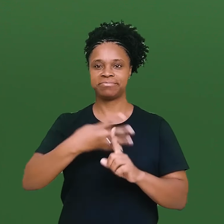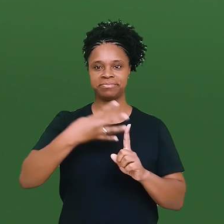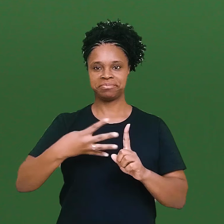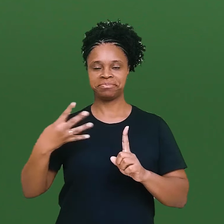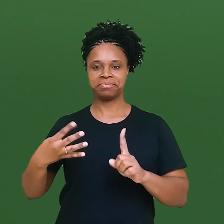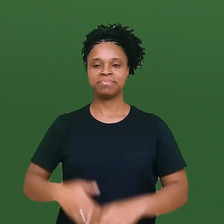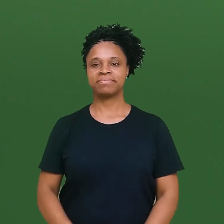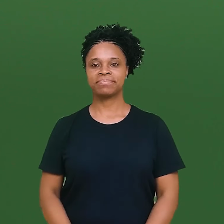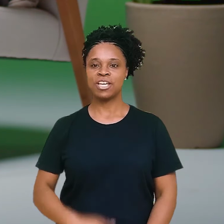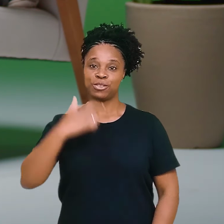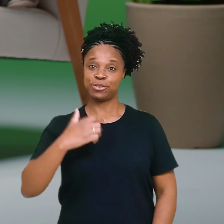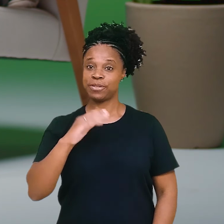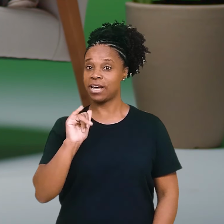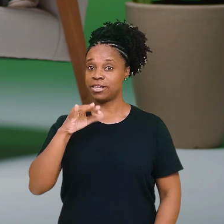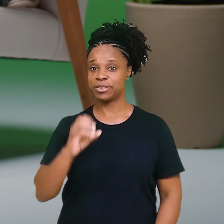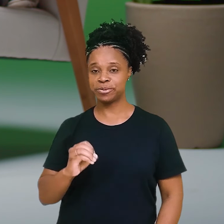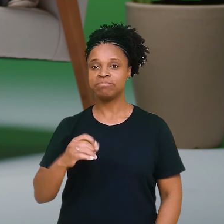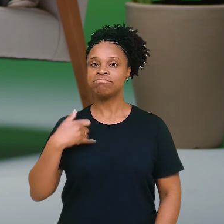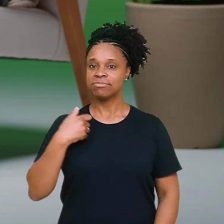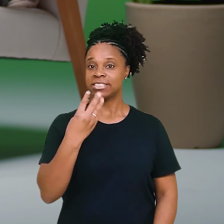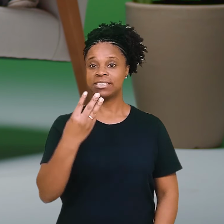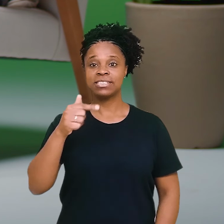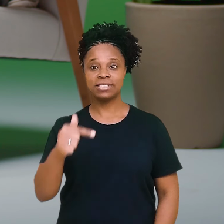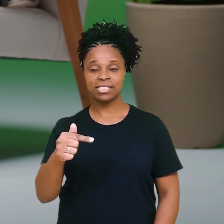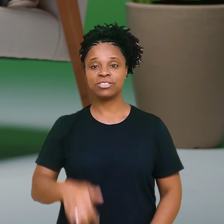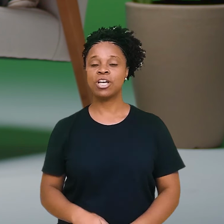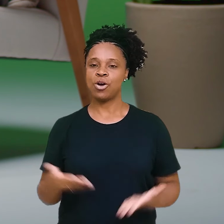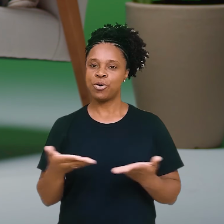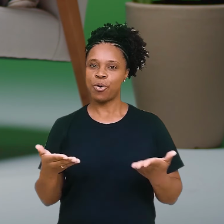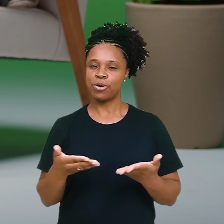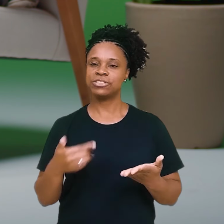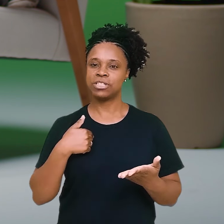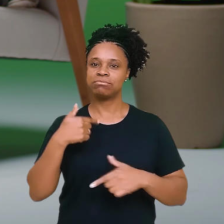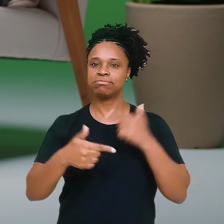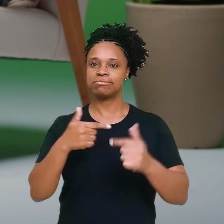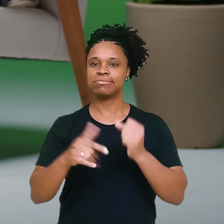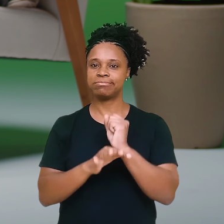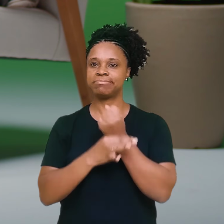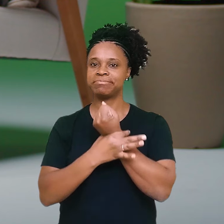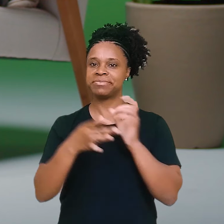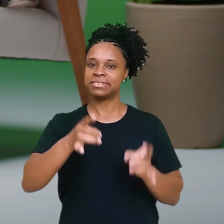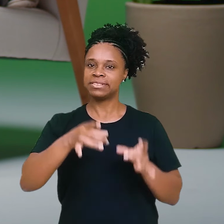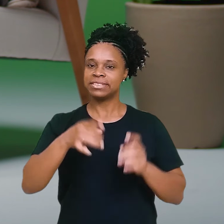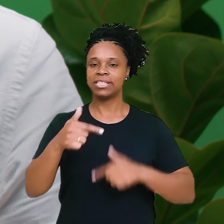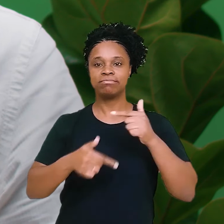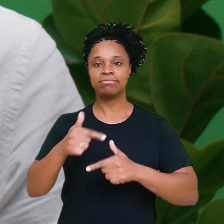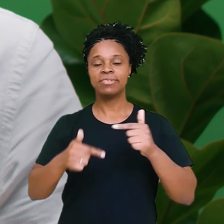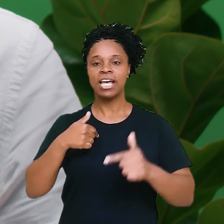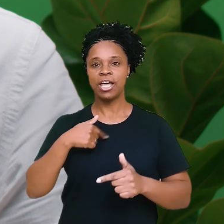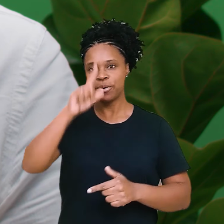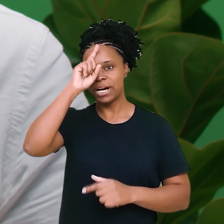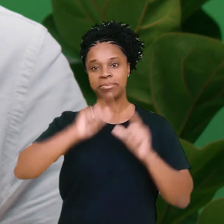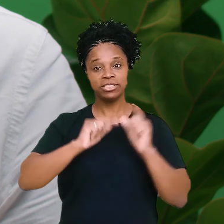afinidades LGBTI+. Eu sou o Caio Martins, tenho 37 anos, atualmente eu sou técnico de segurança do trabalho. Eu